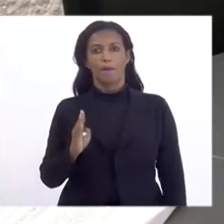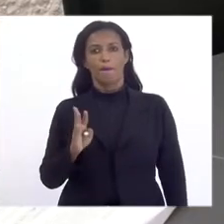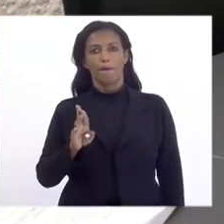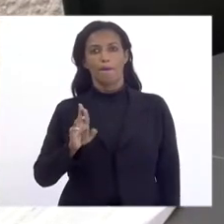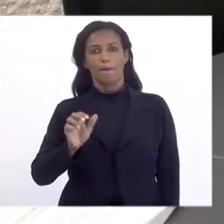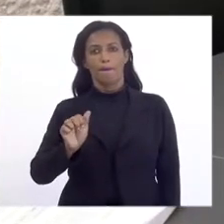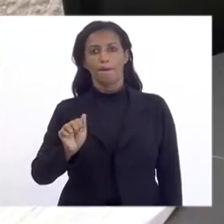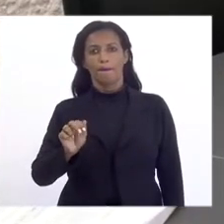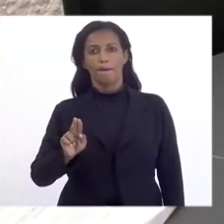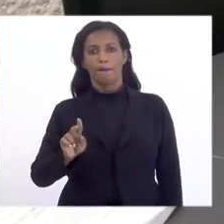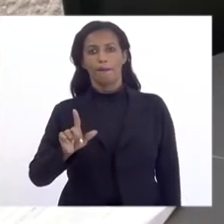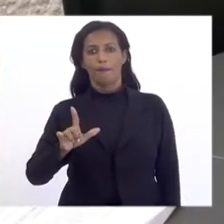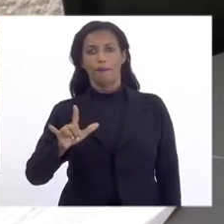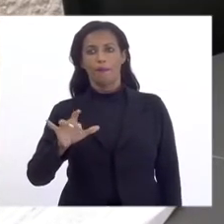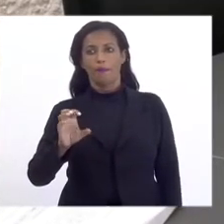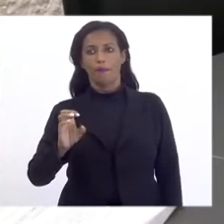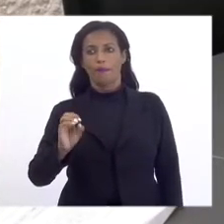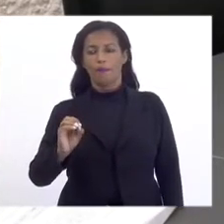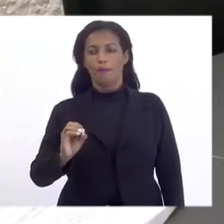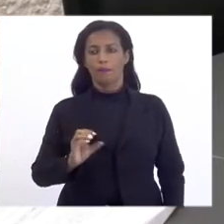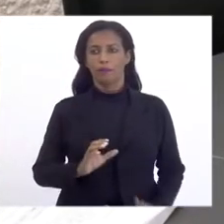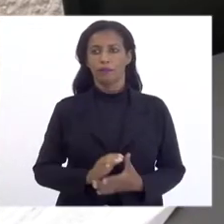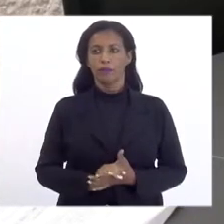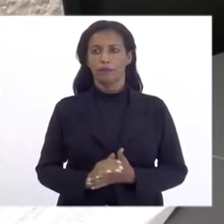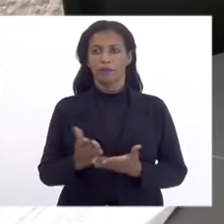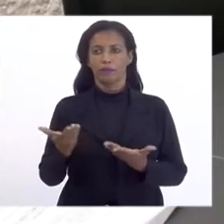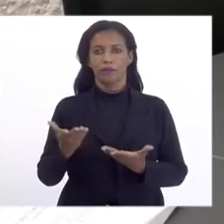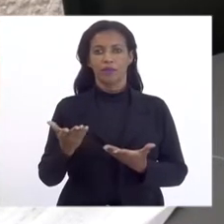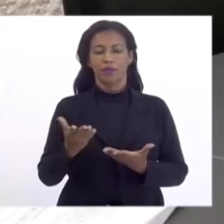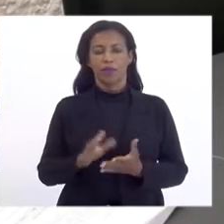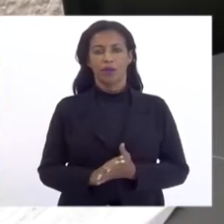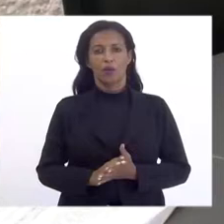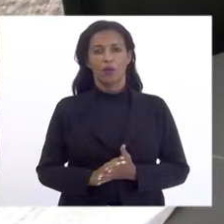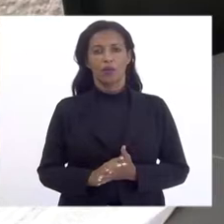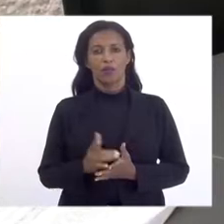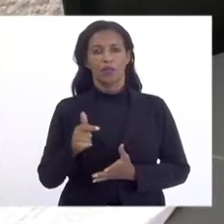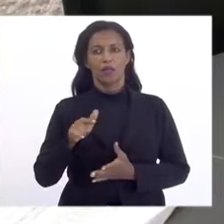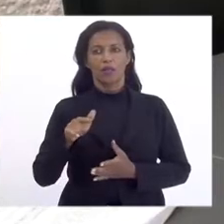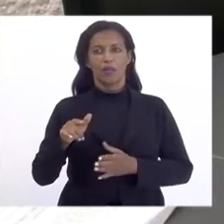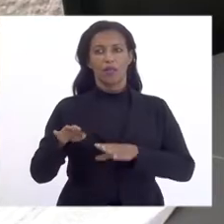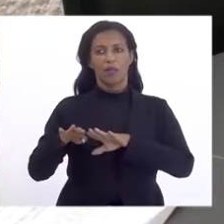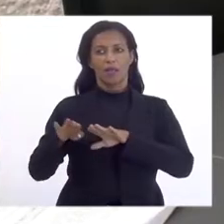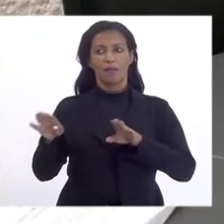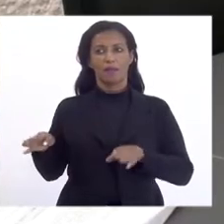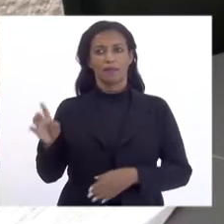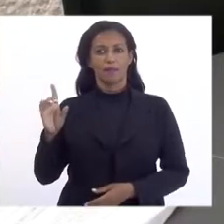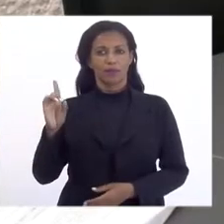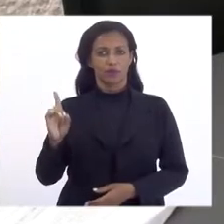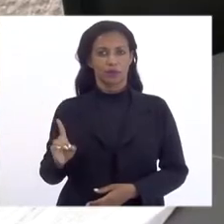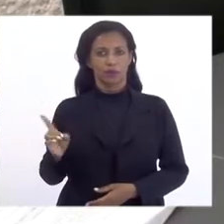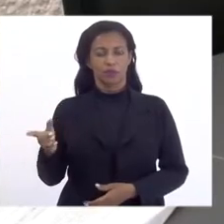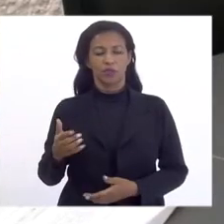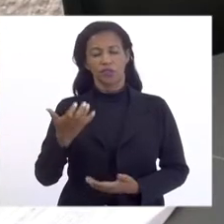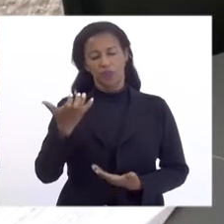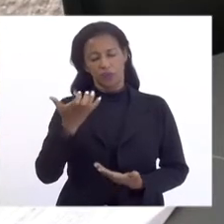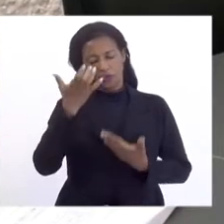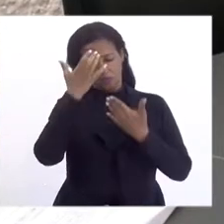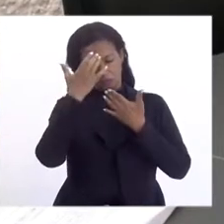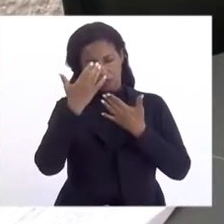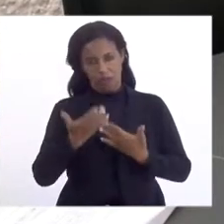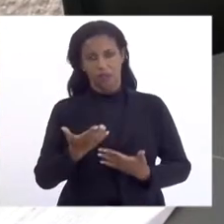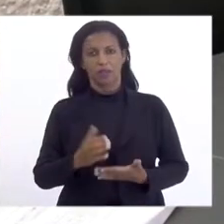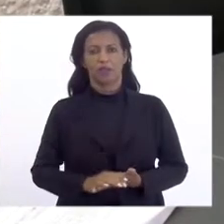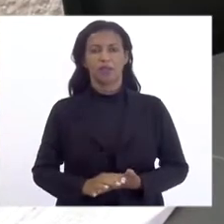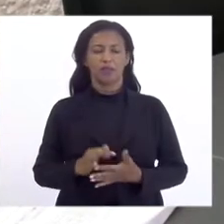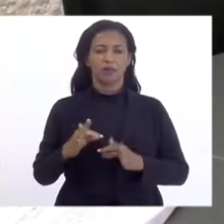que é dos quadros da CCJ, agora compõe a mesa diretora. Mas eu quero agradecer o Braulio